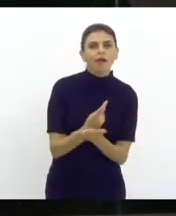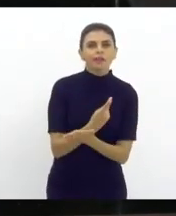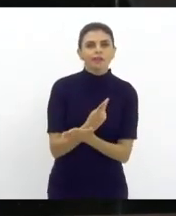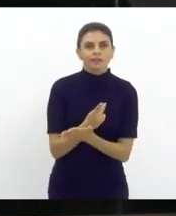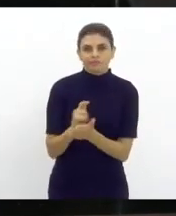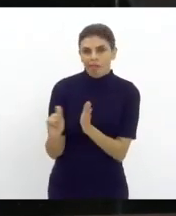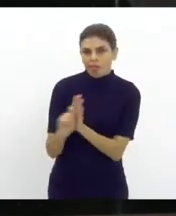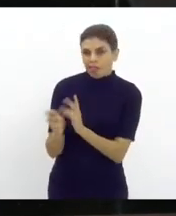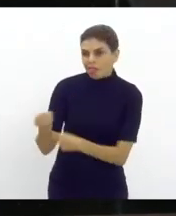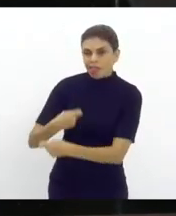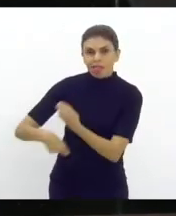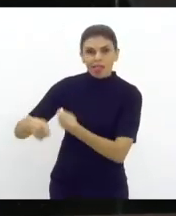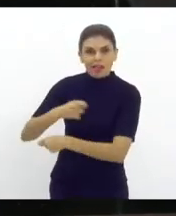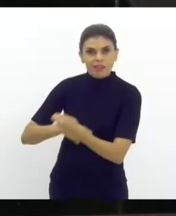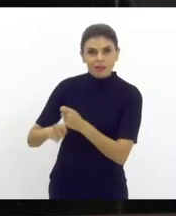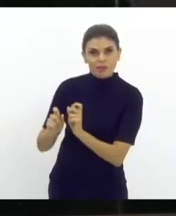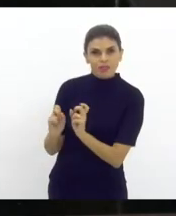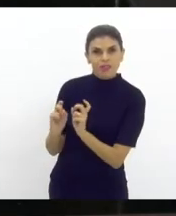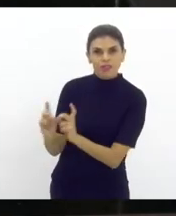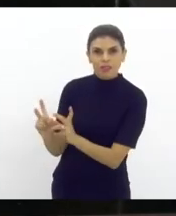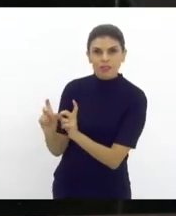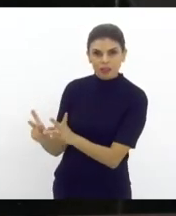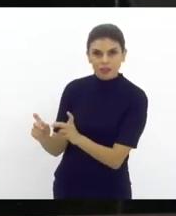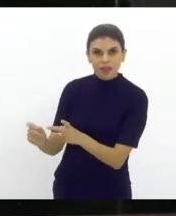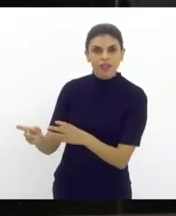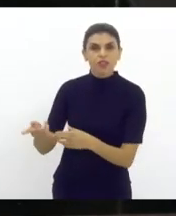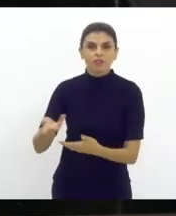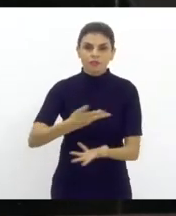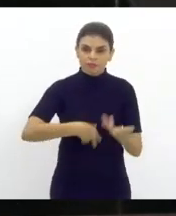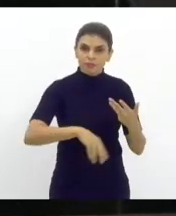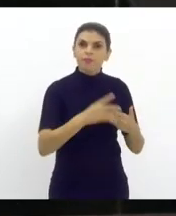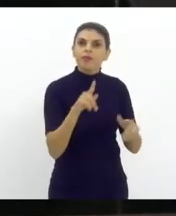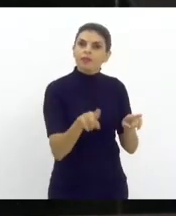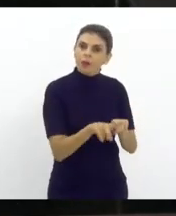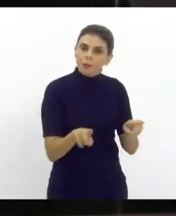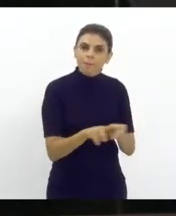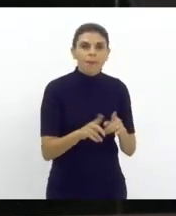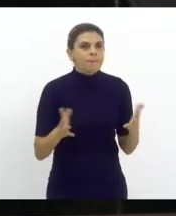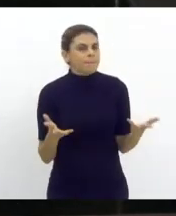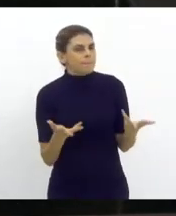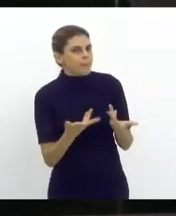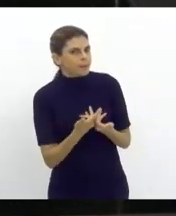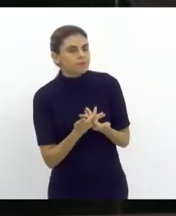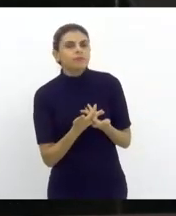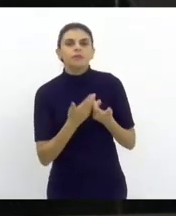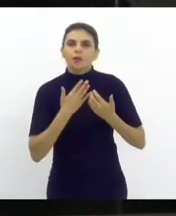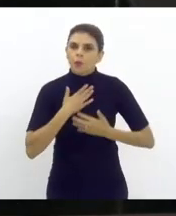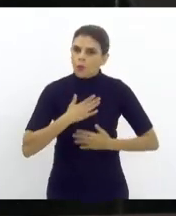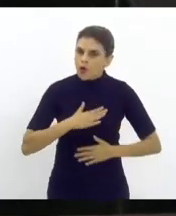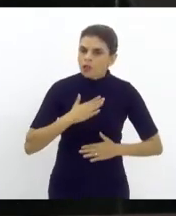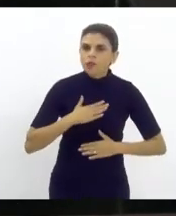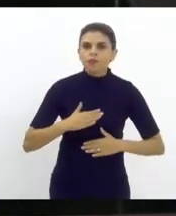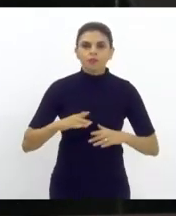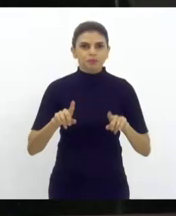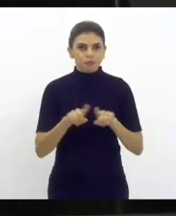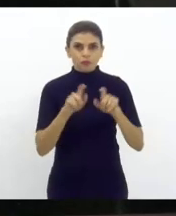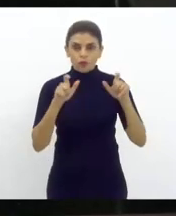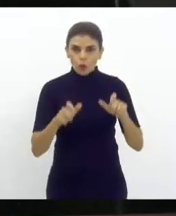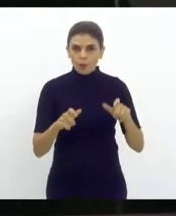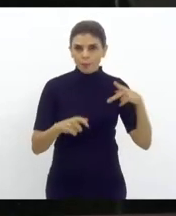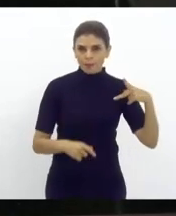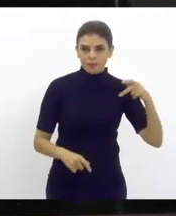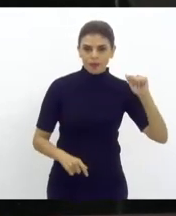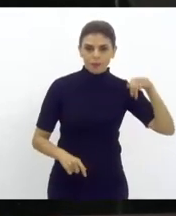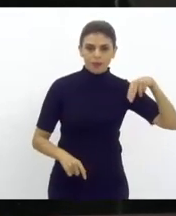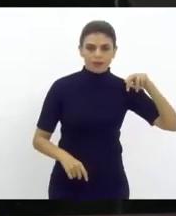traficantes tentando avançar ali no Pilar um bairro maravilhoso muito tranquilo e no Pantanal